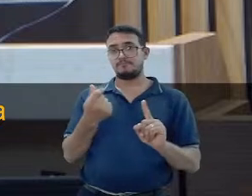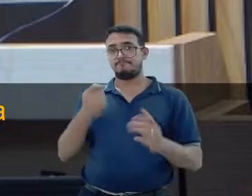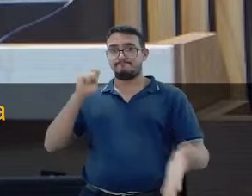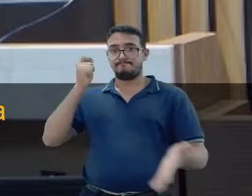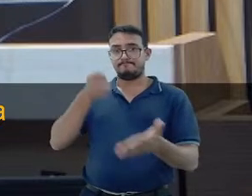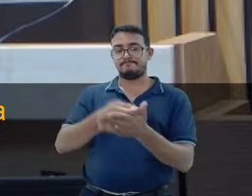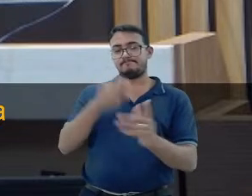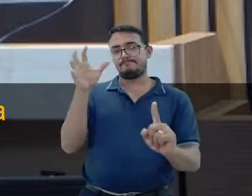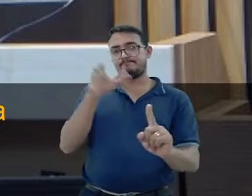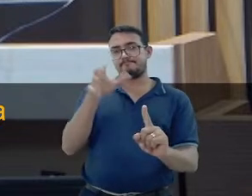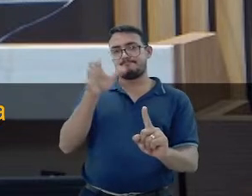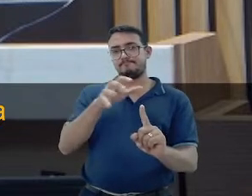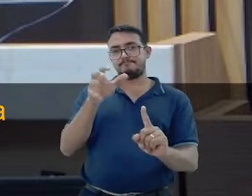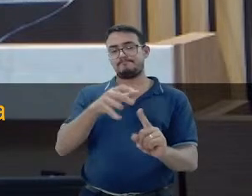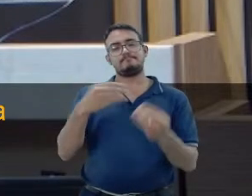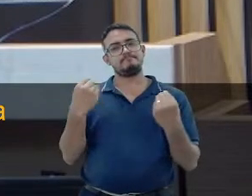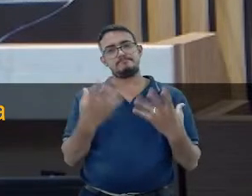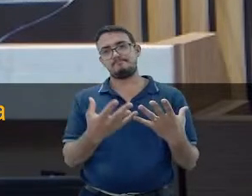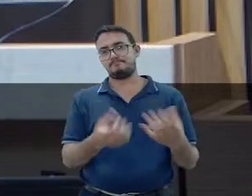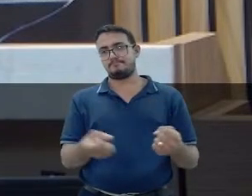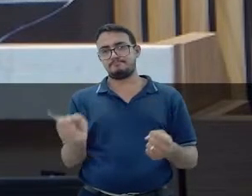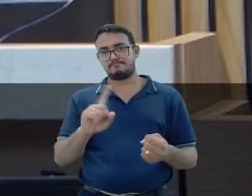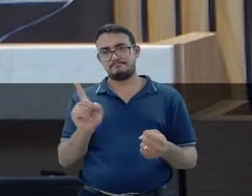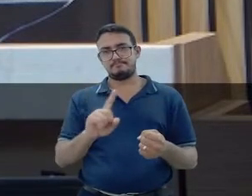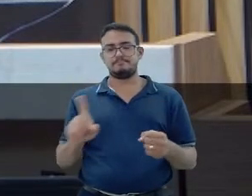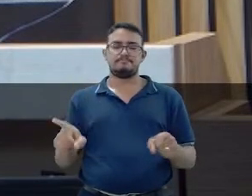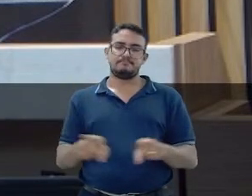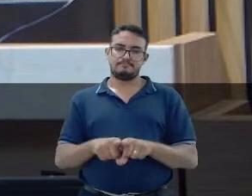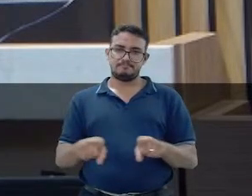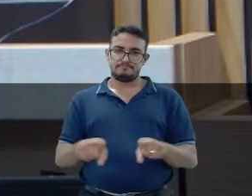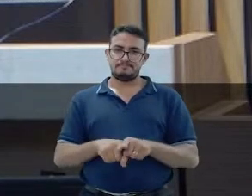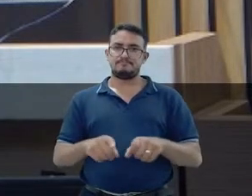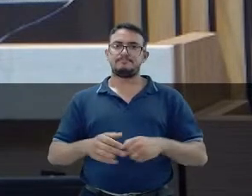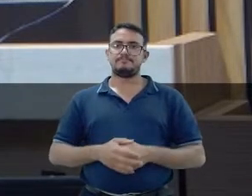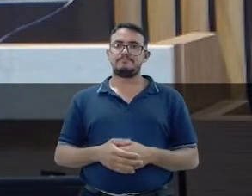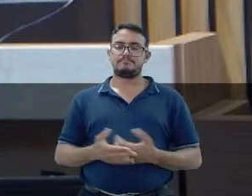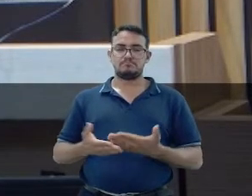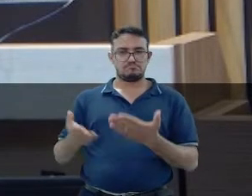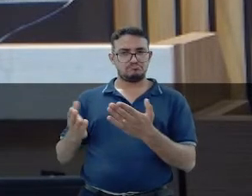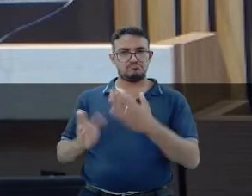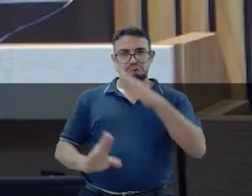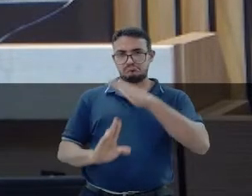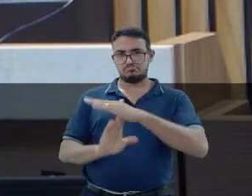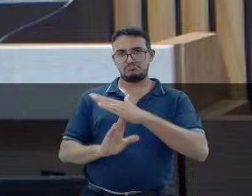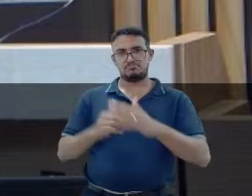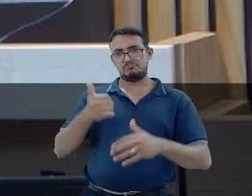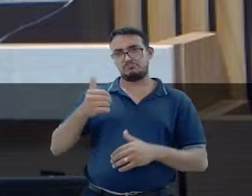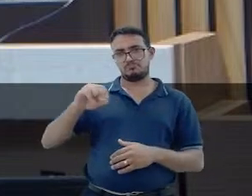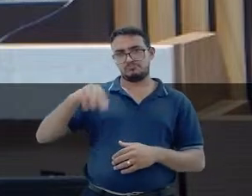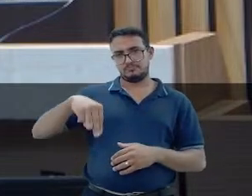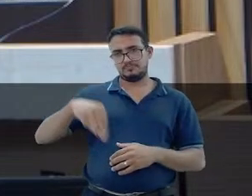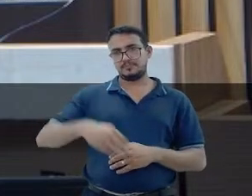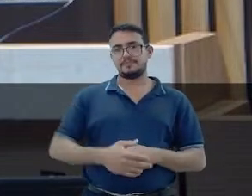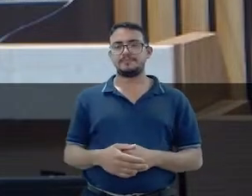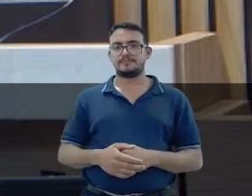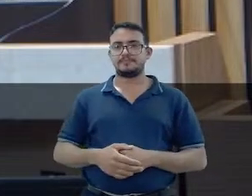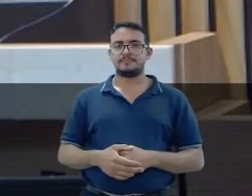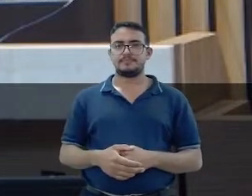eu nego provimento também. A senhora tem a palavra pelo prazo regimental, doutora Bianca.